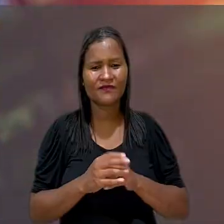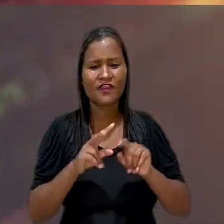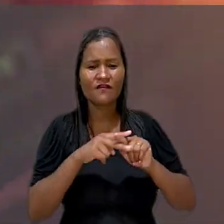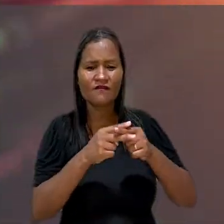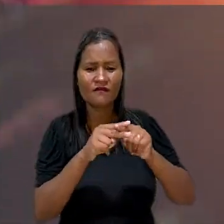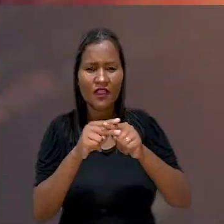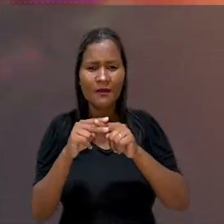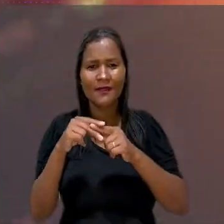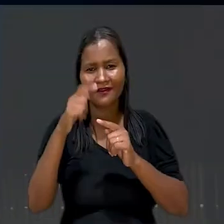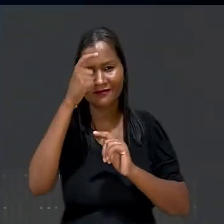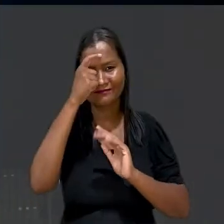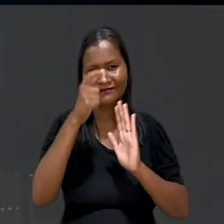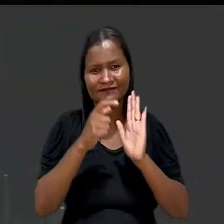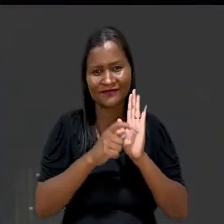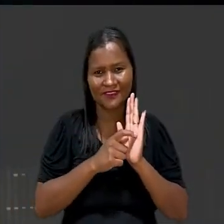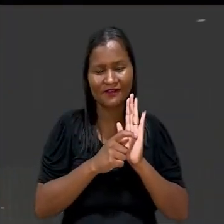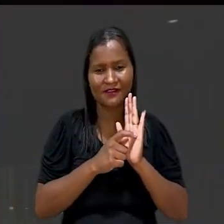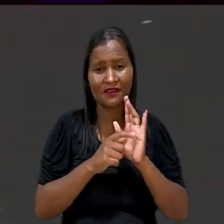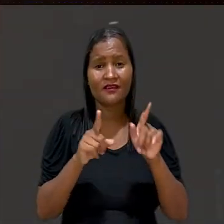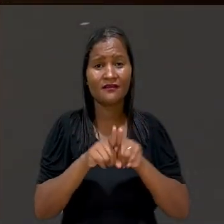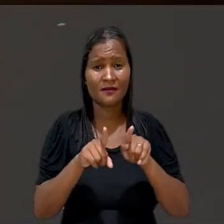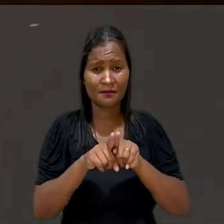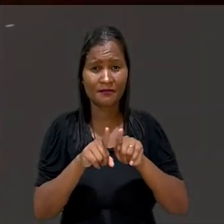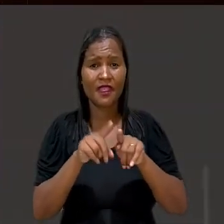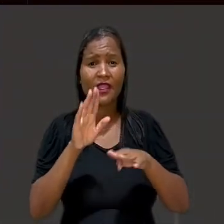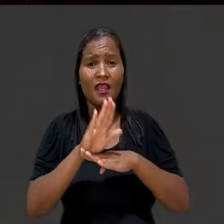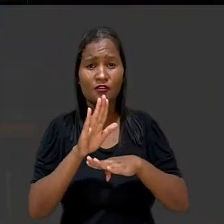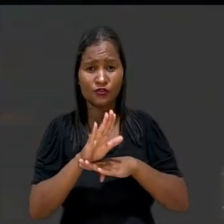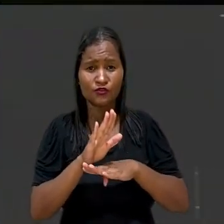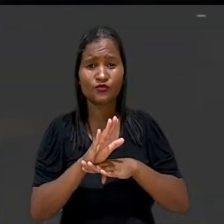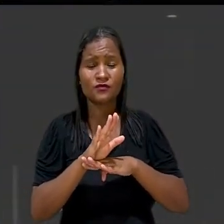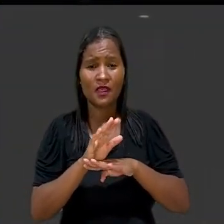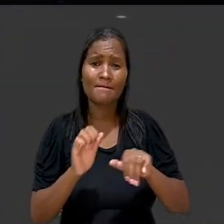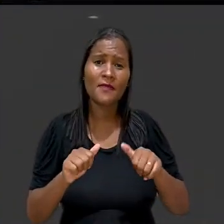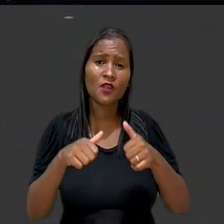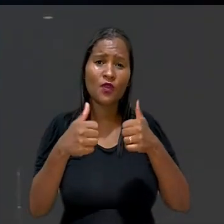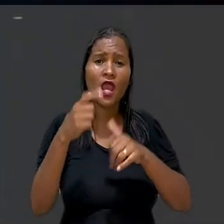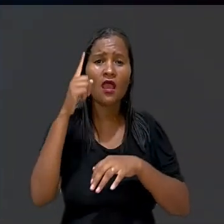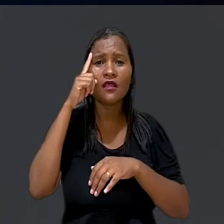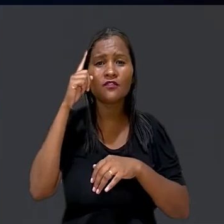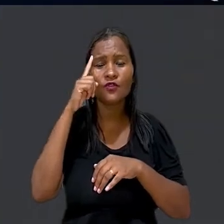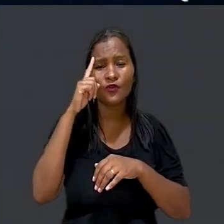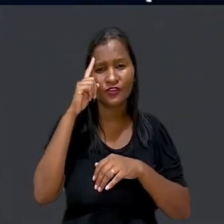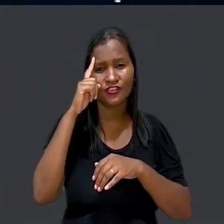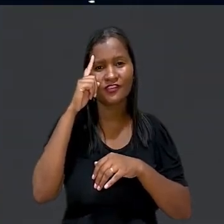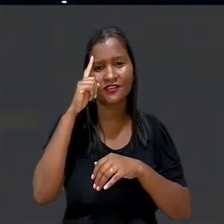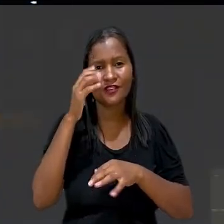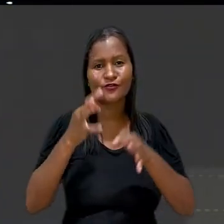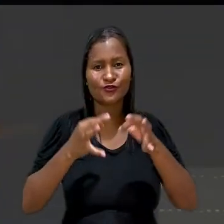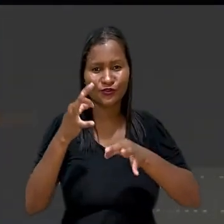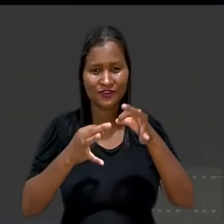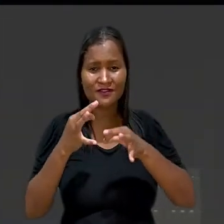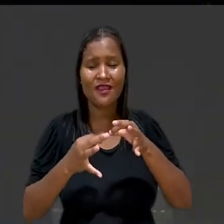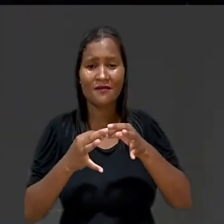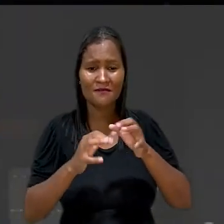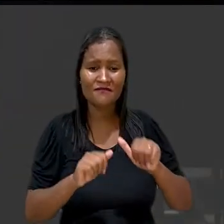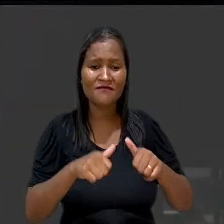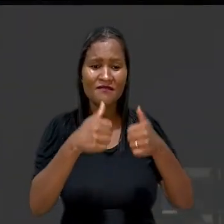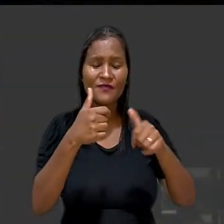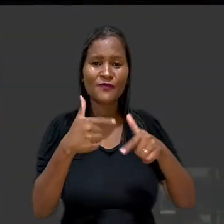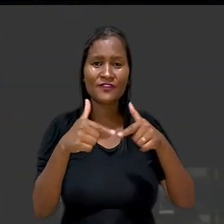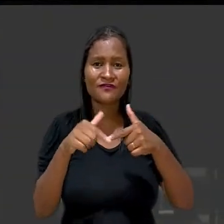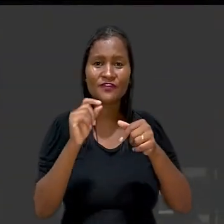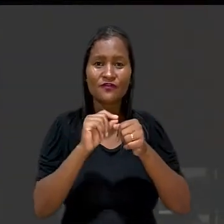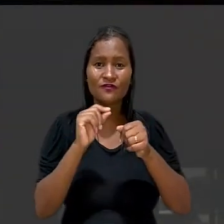Ferramentas de inteligência artificial também têm auxiliado a otimizar as rotinas do judiciário, desde o aperfeiçoamento dos serviços